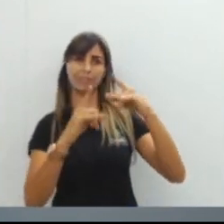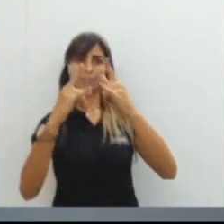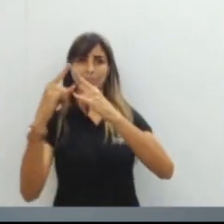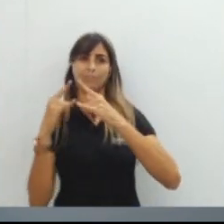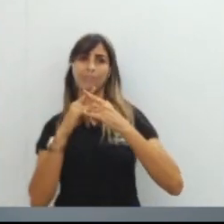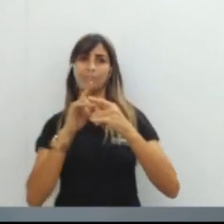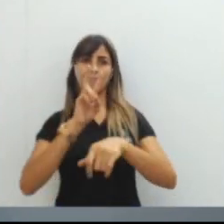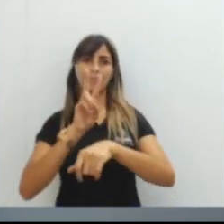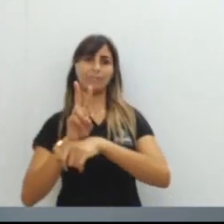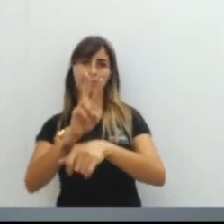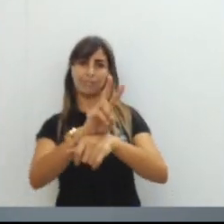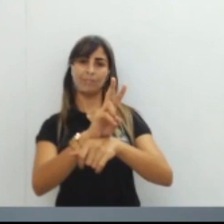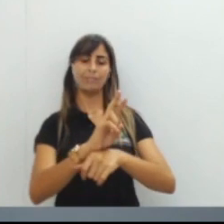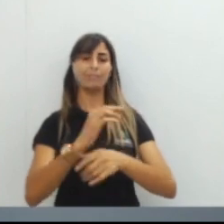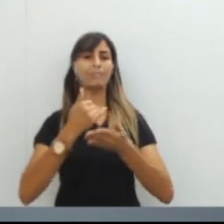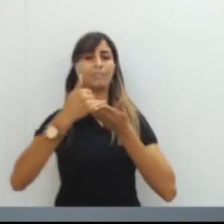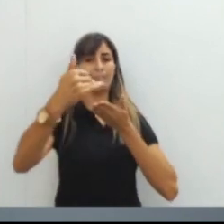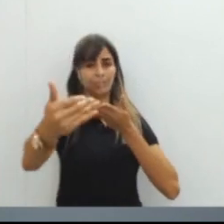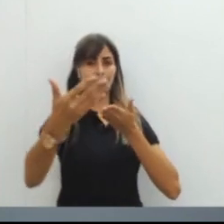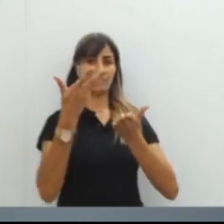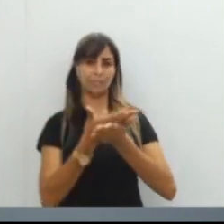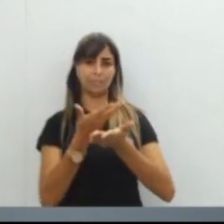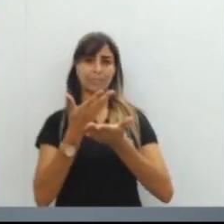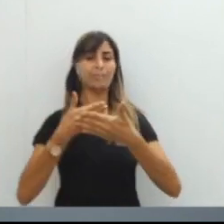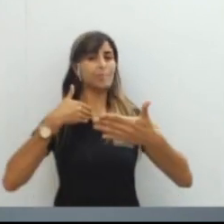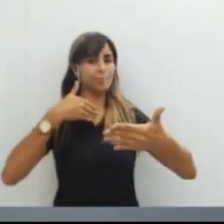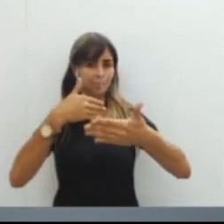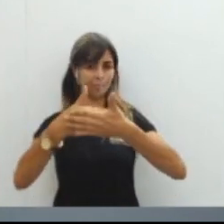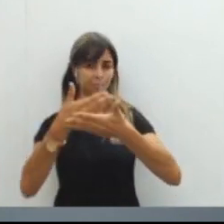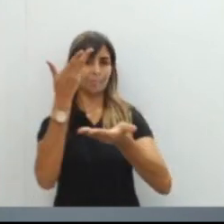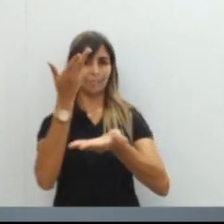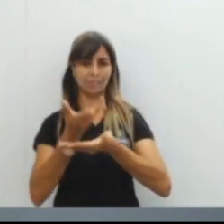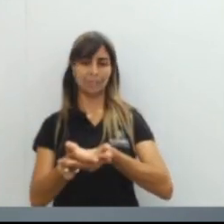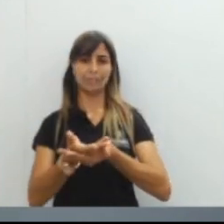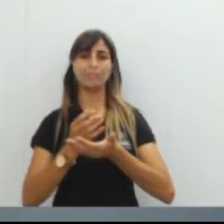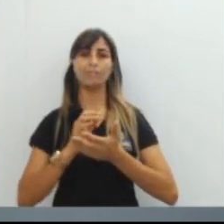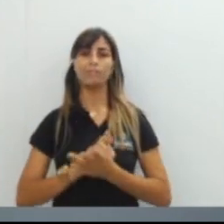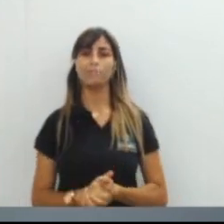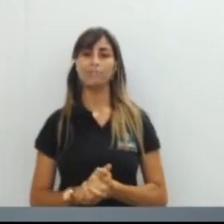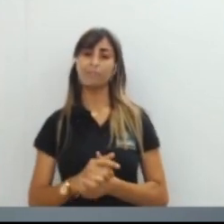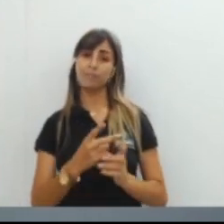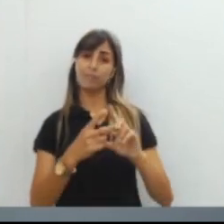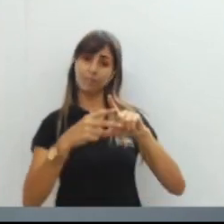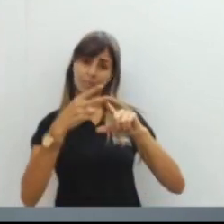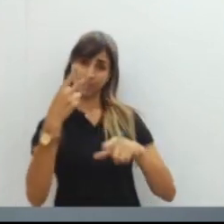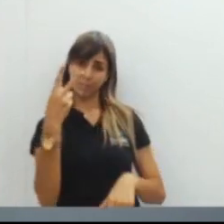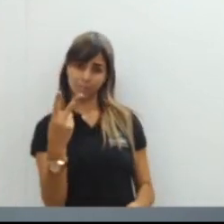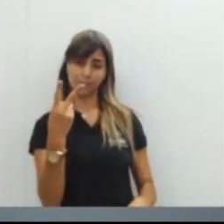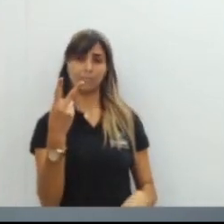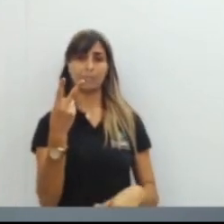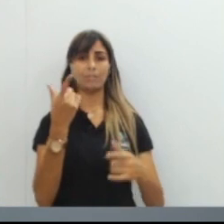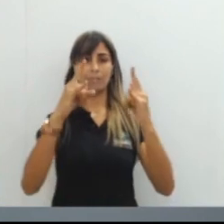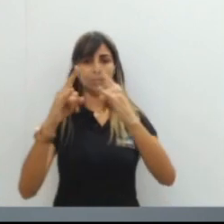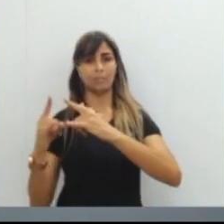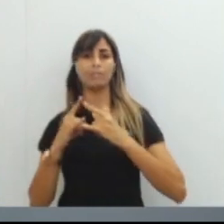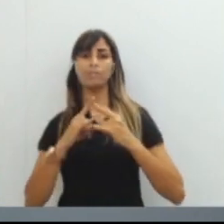dar continuação ao estudo disso aí na próxima aula, tá? Mas olha, existem dois tipos de